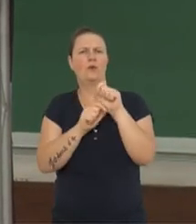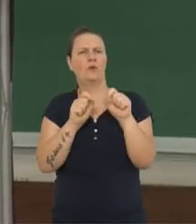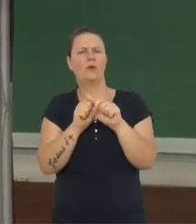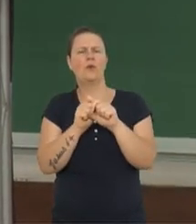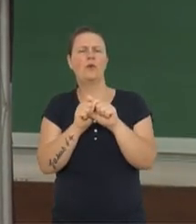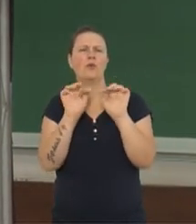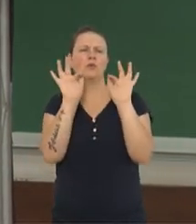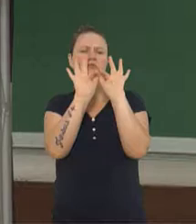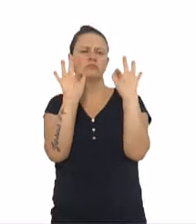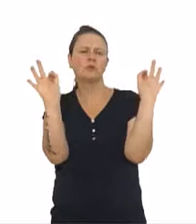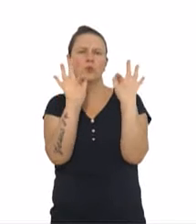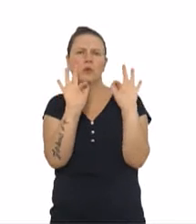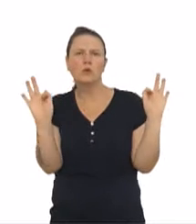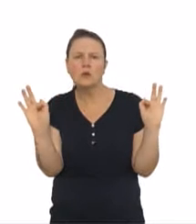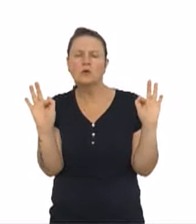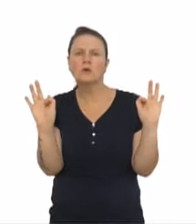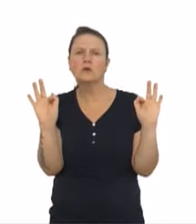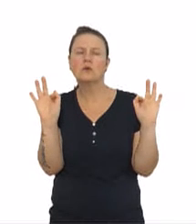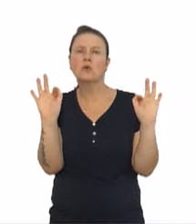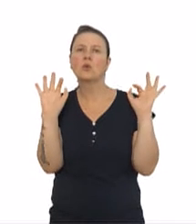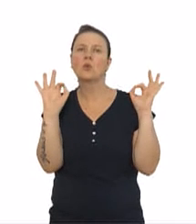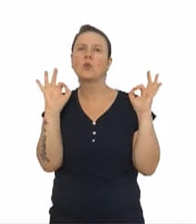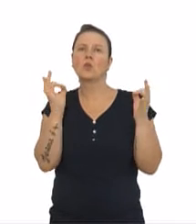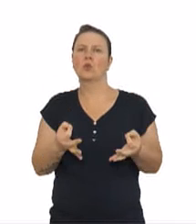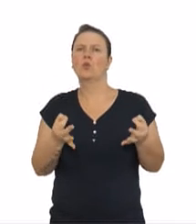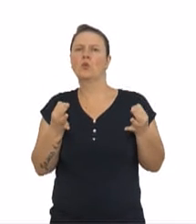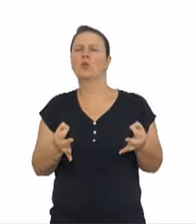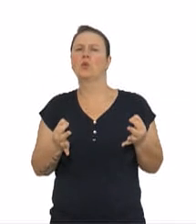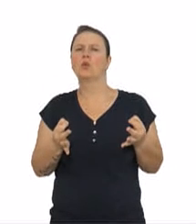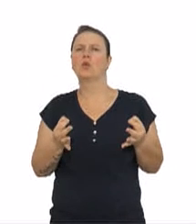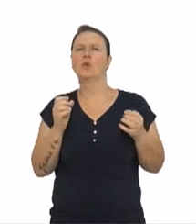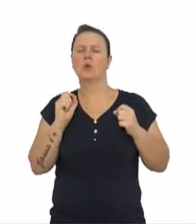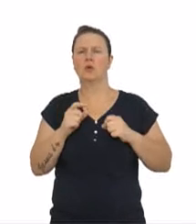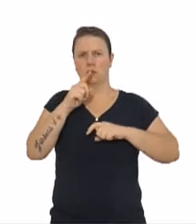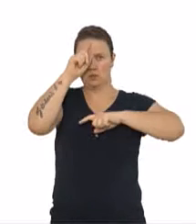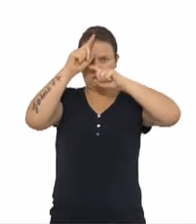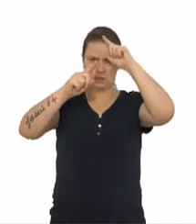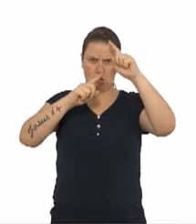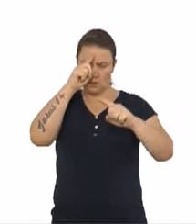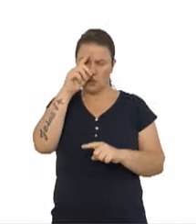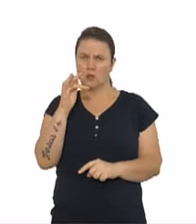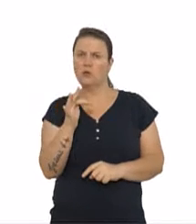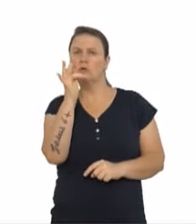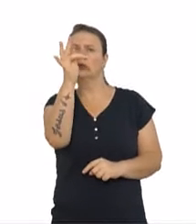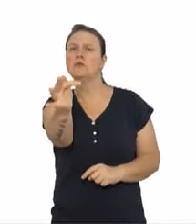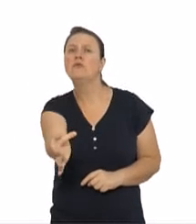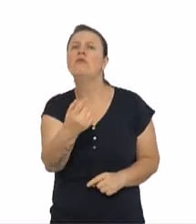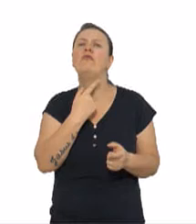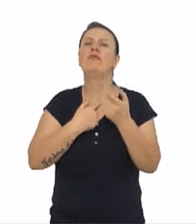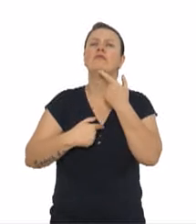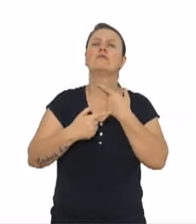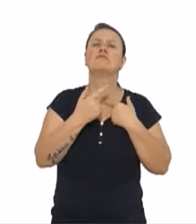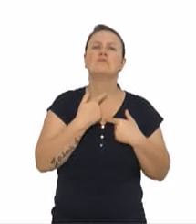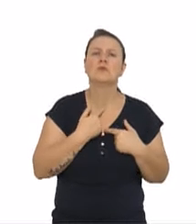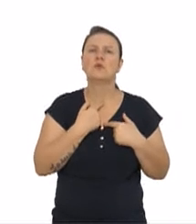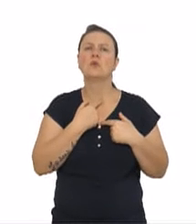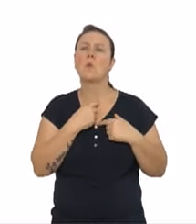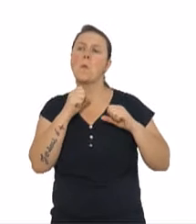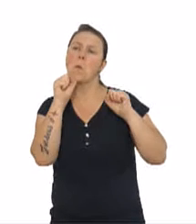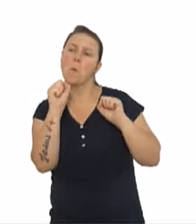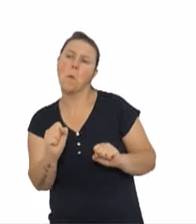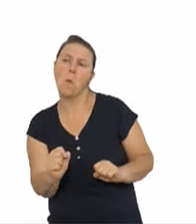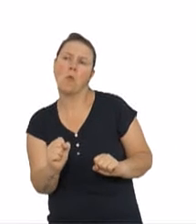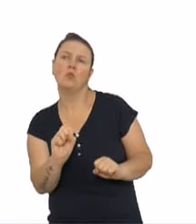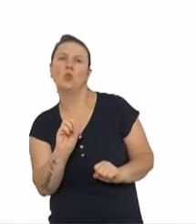lembram? Então eram orações justamente que davam conta para nós de ideias de futuro, desejo, probabilidade das